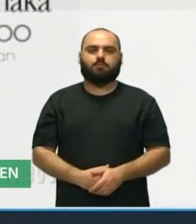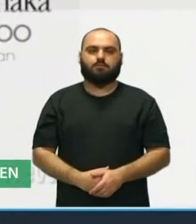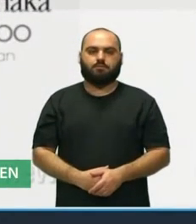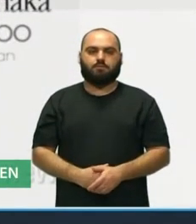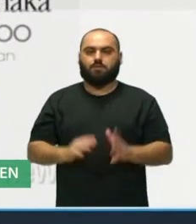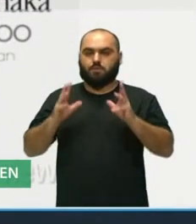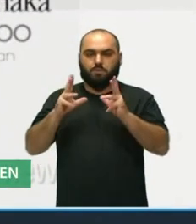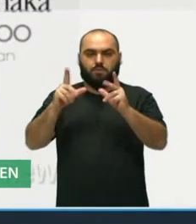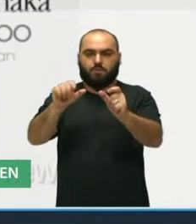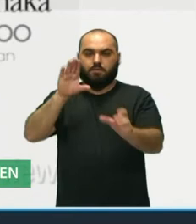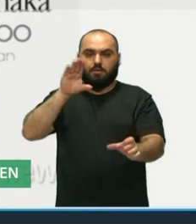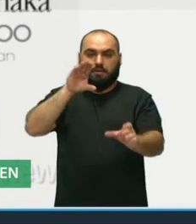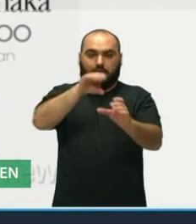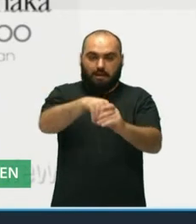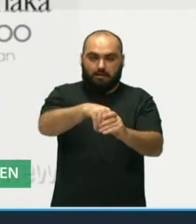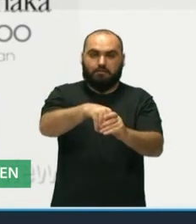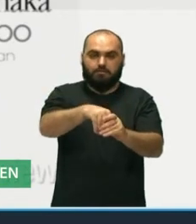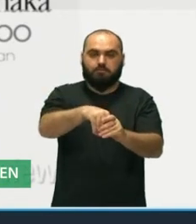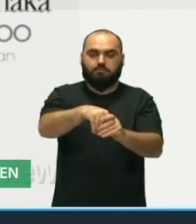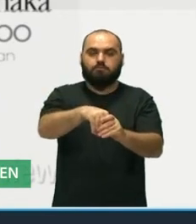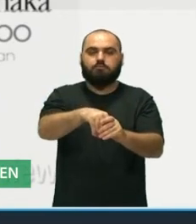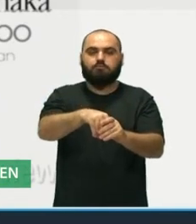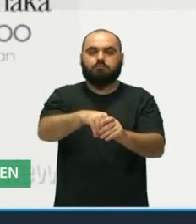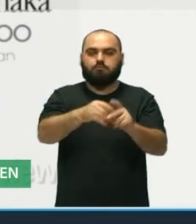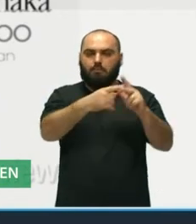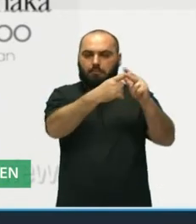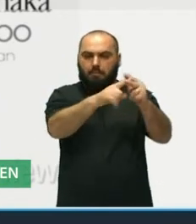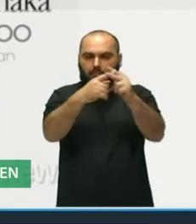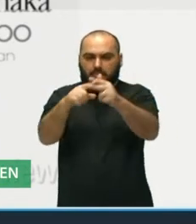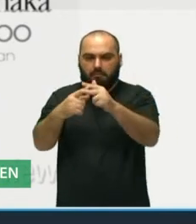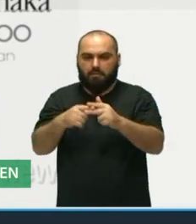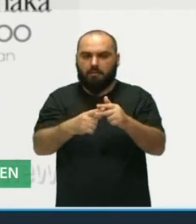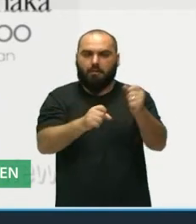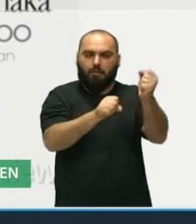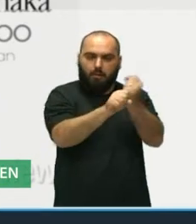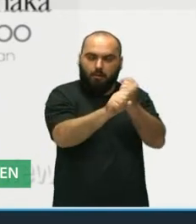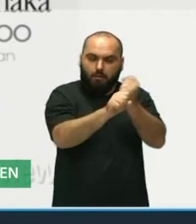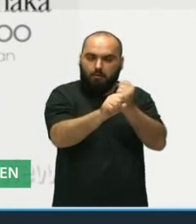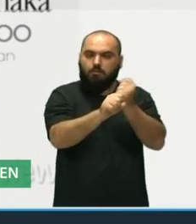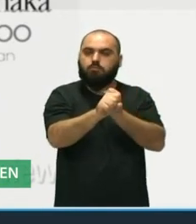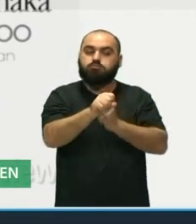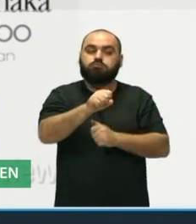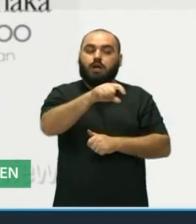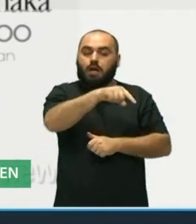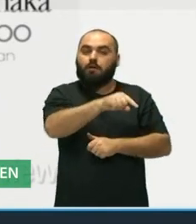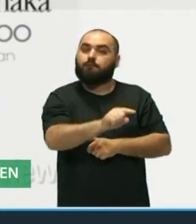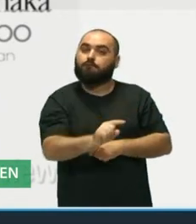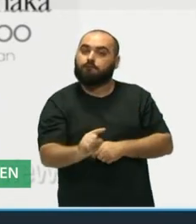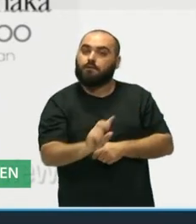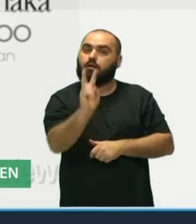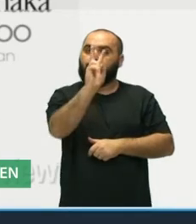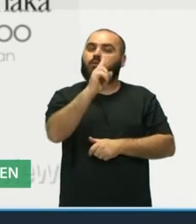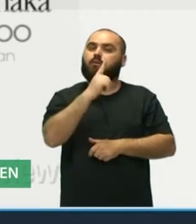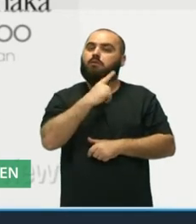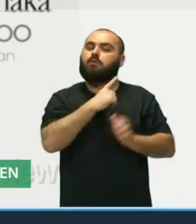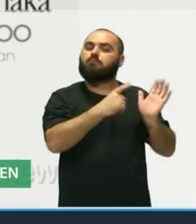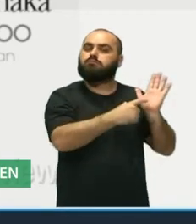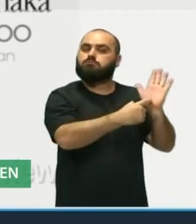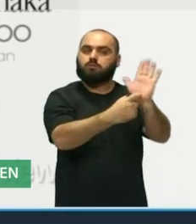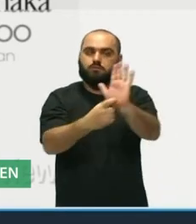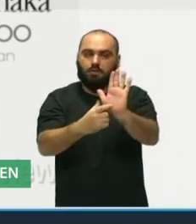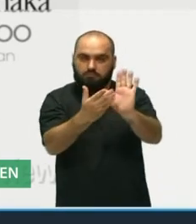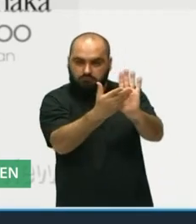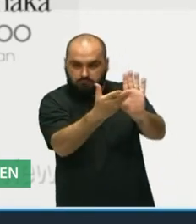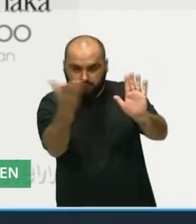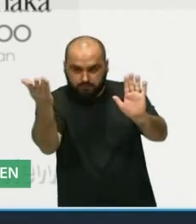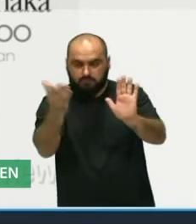tudo isso está dentro desse, todos os equipamentos, toda a obra está dentro desse valor que eu coloquei para os senhores.